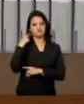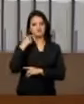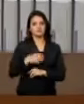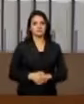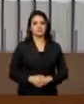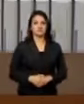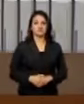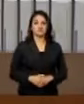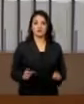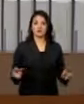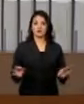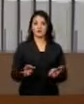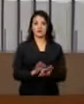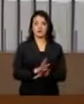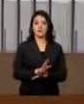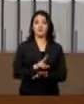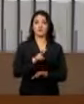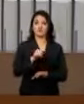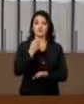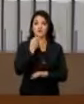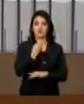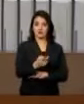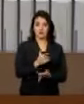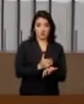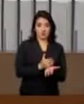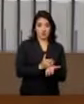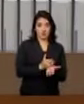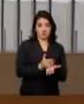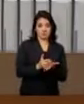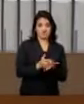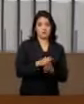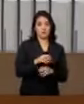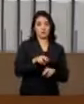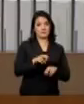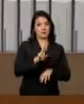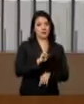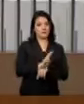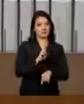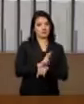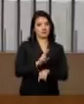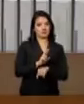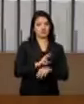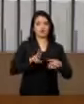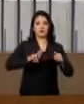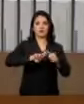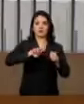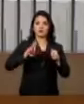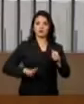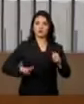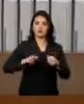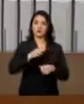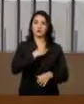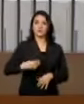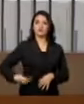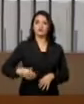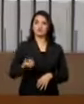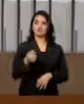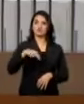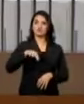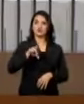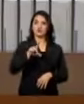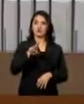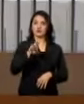E, encerrando, falarão, inicialmente, falará pela Advocacia-Geral da União, o ministro André Luiz de Almeida Mendonça, advogado-geral da